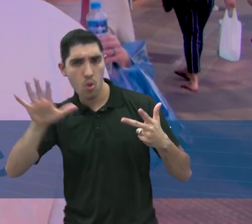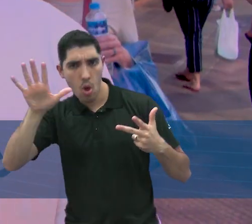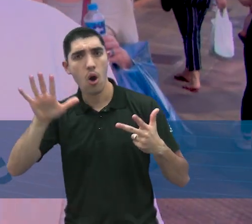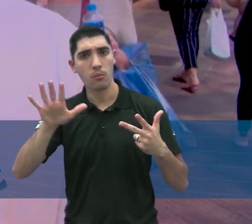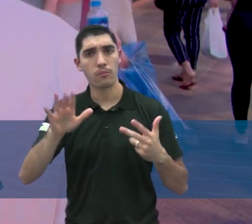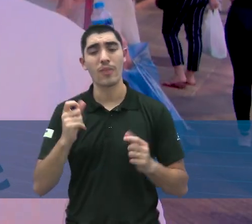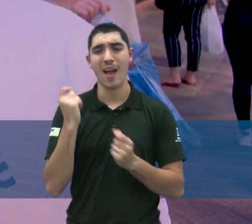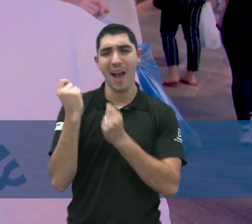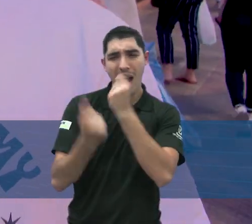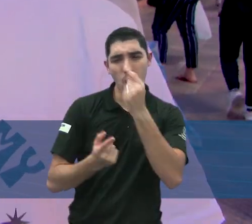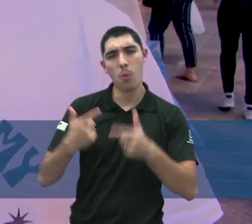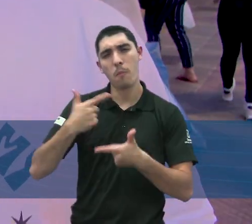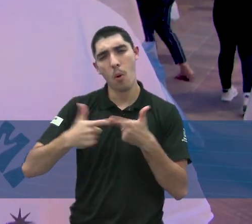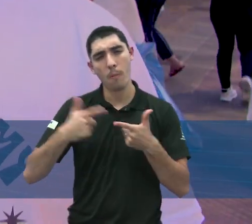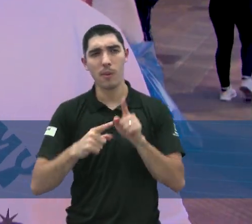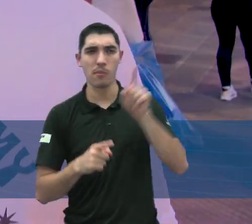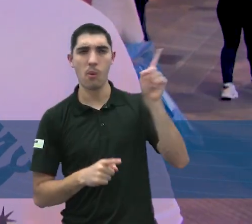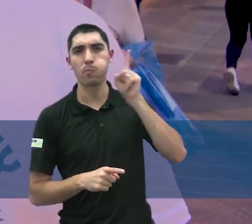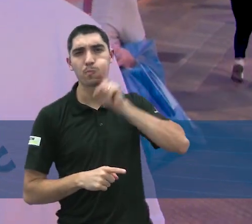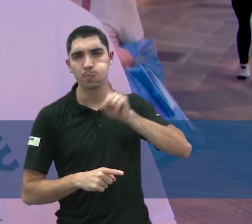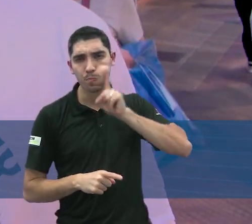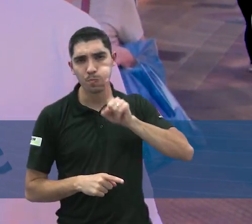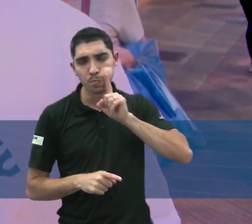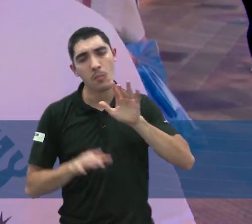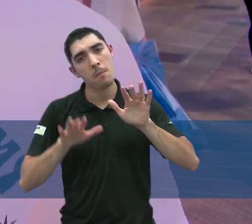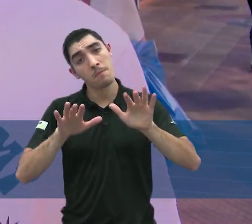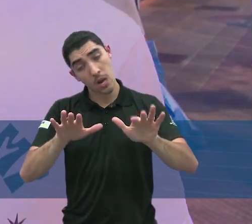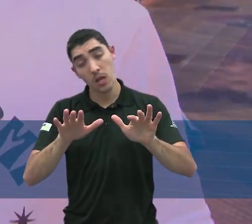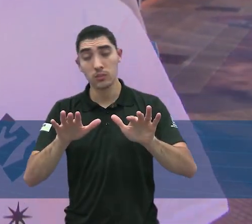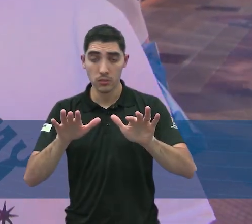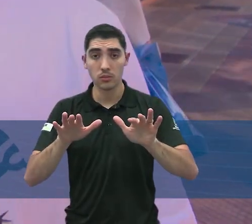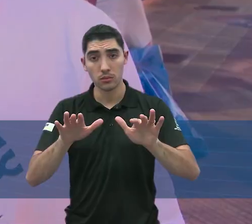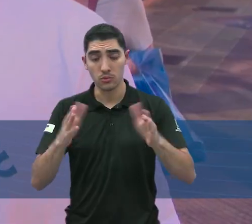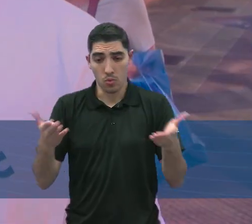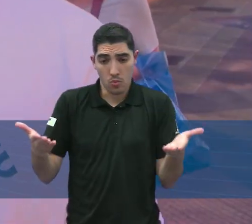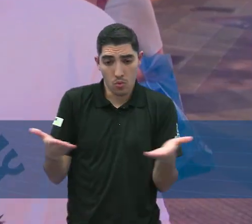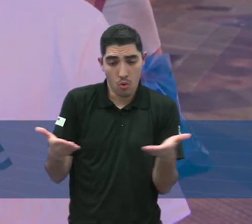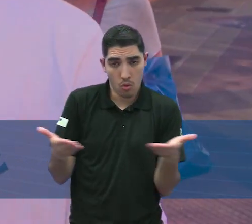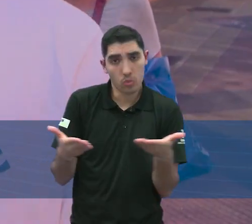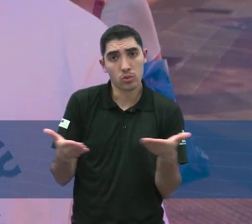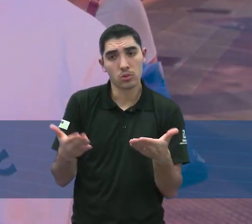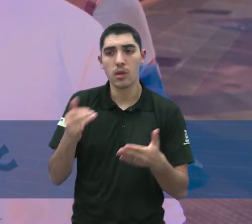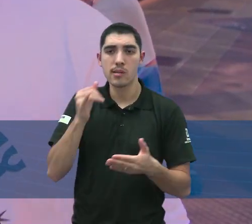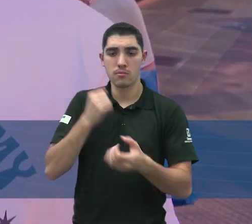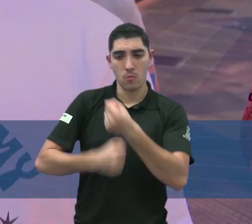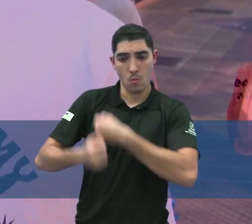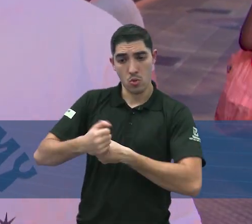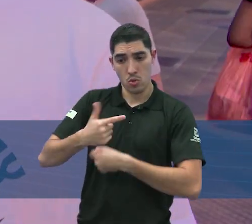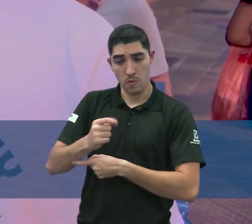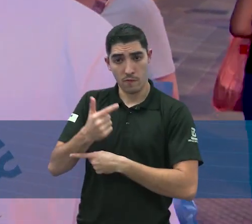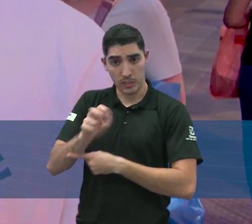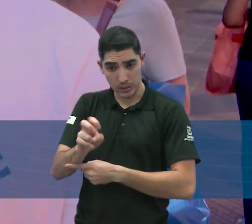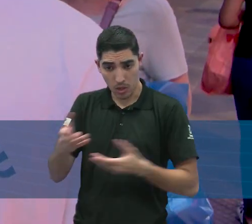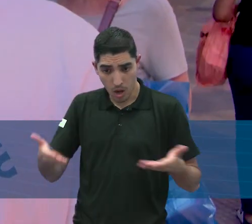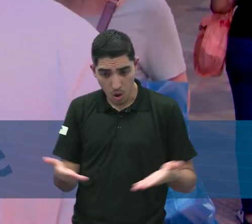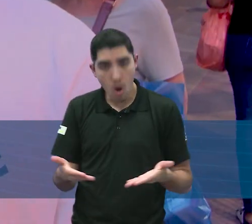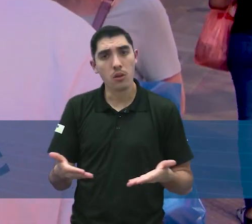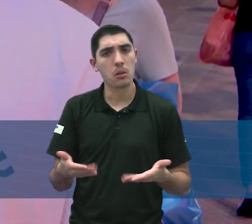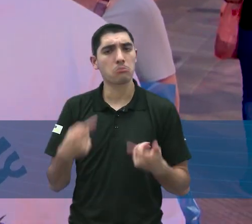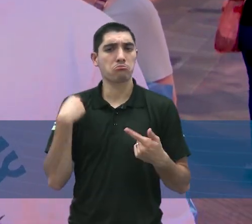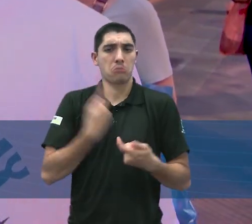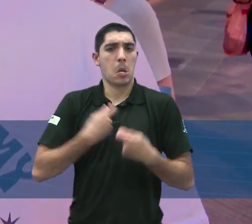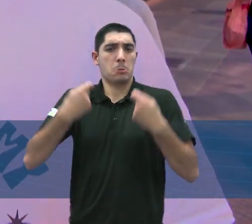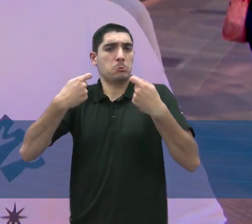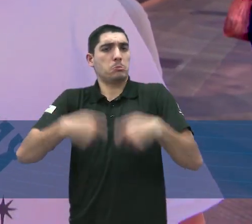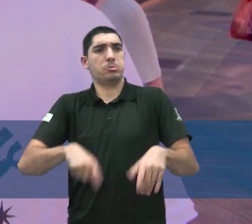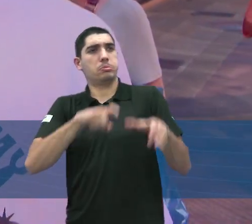alguns problemas com os Estados Unidos agora. Mas é um país que a gente, hoje em dia, no 2025, é um país que a gente não precisa tanto,